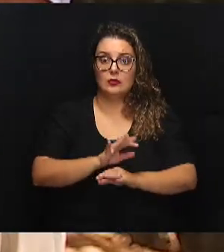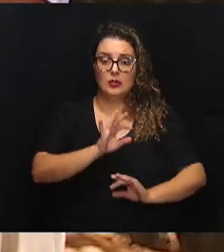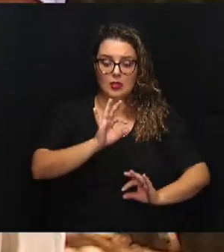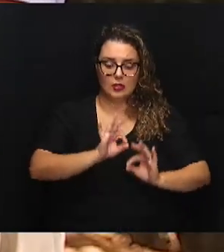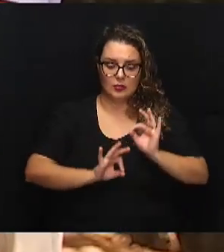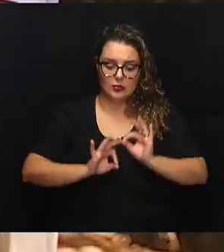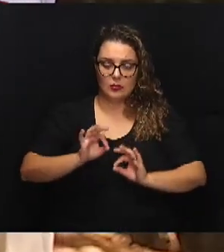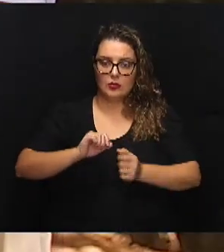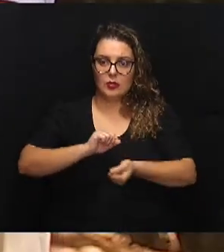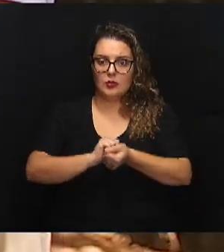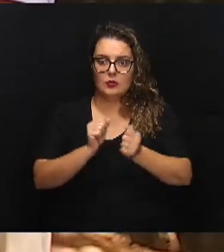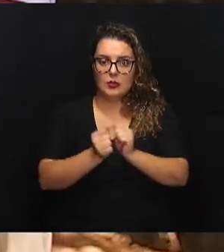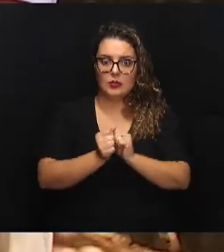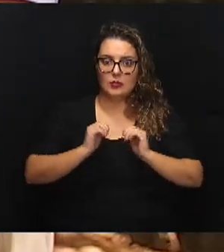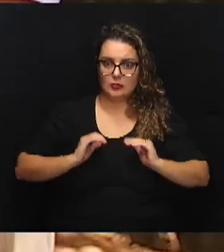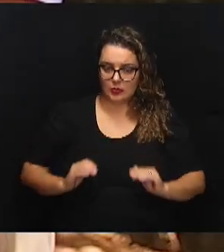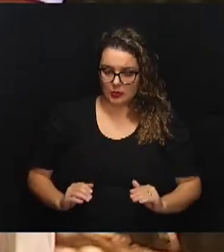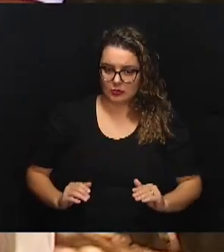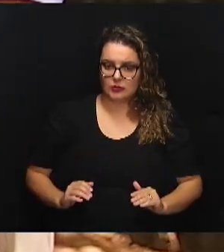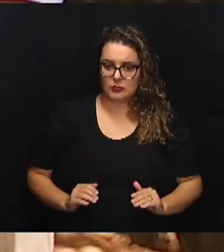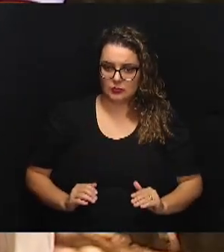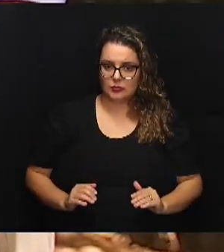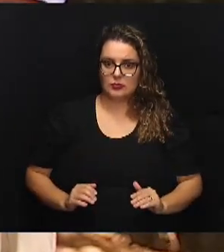reordenar o seu comportamento.